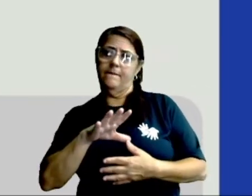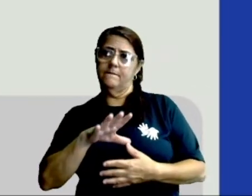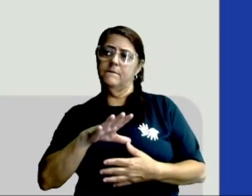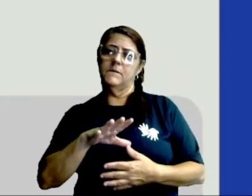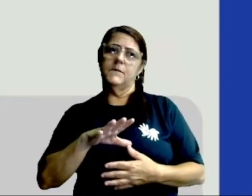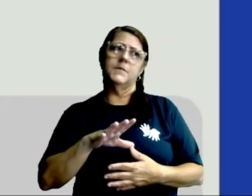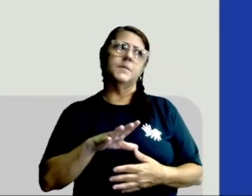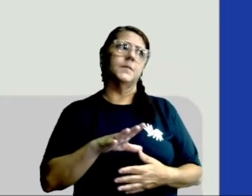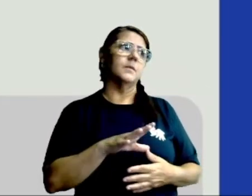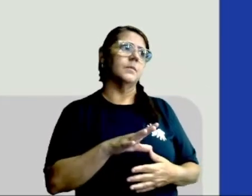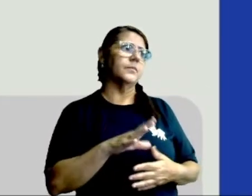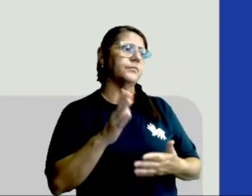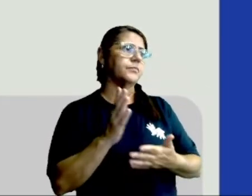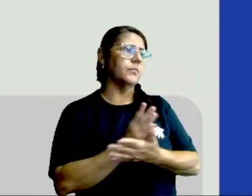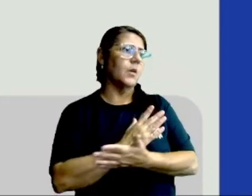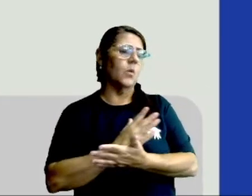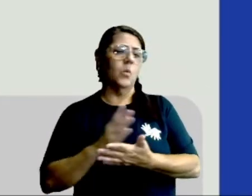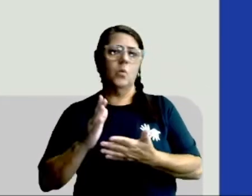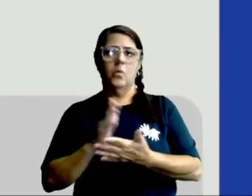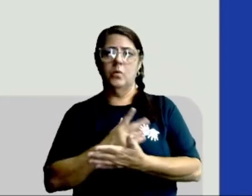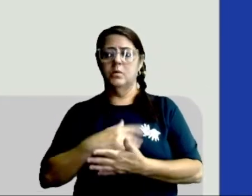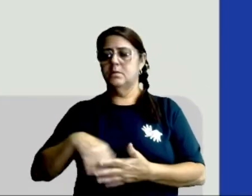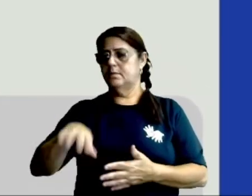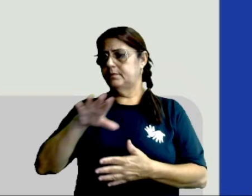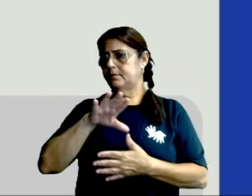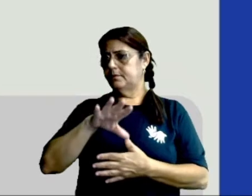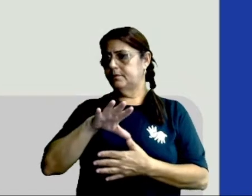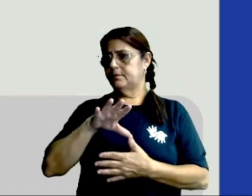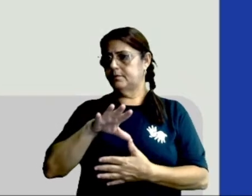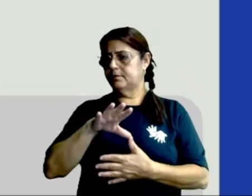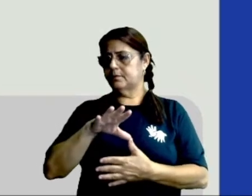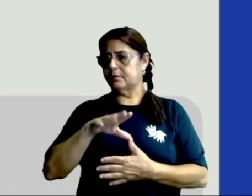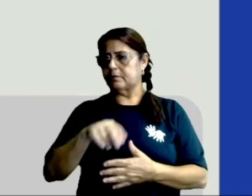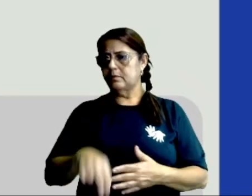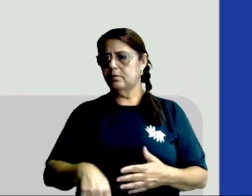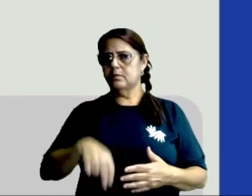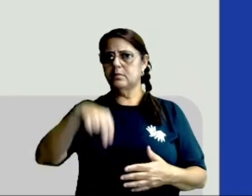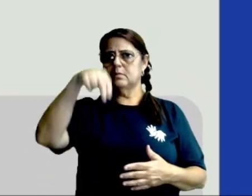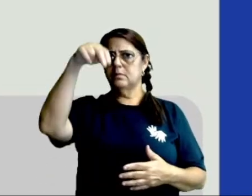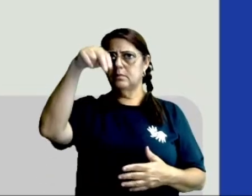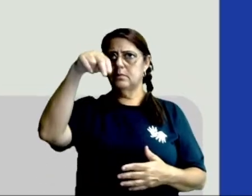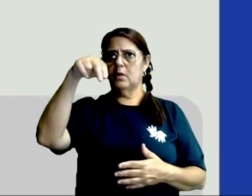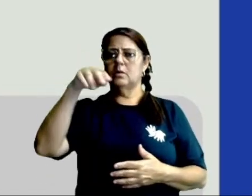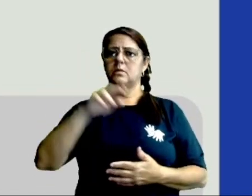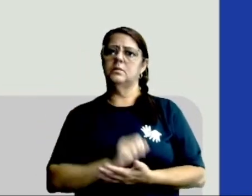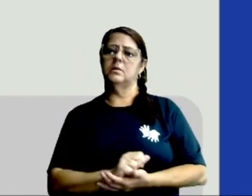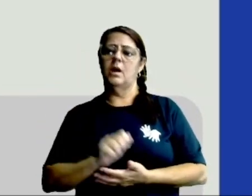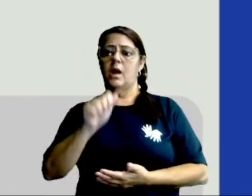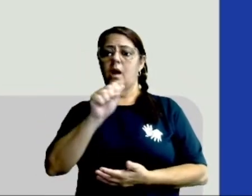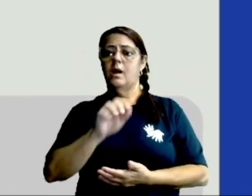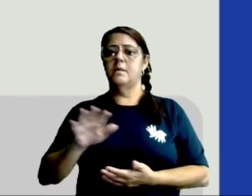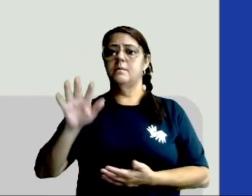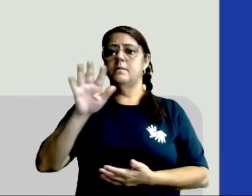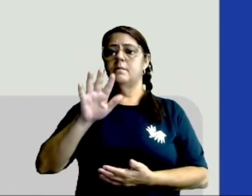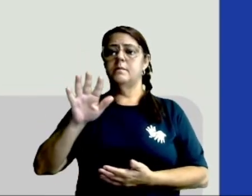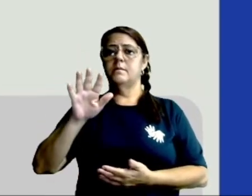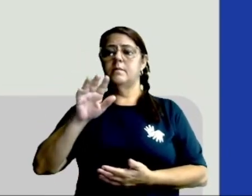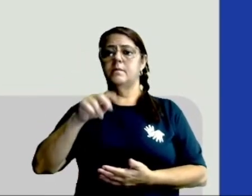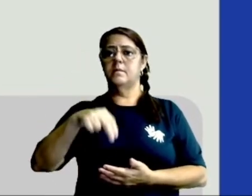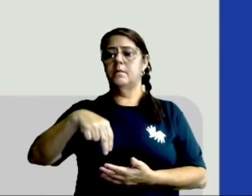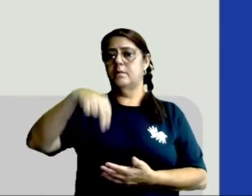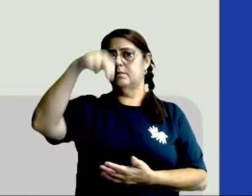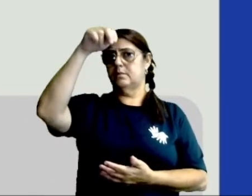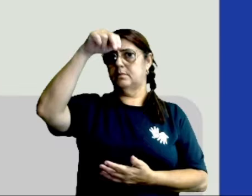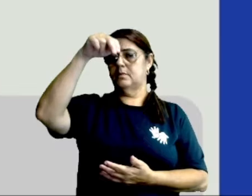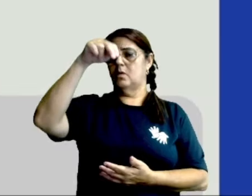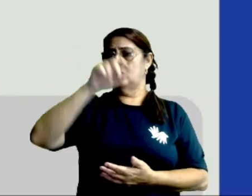aqui algum mapa, né, que ele fala sobre a Europa do Norte, né, que é aquela Europa ali onde está próximo